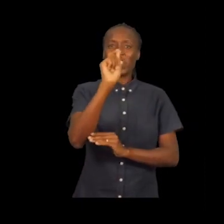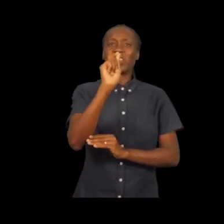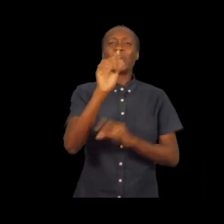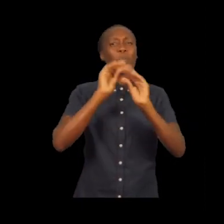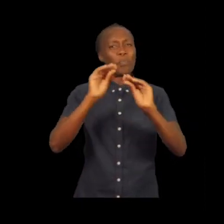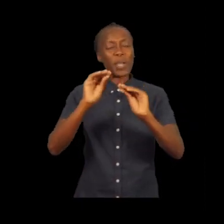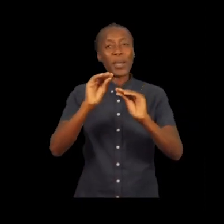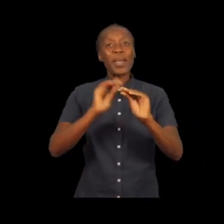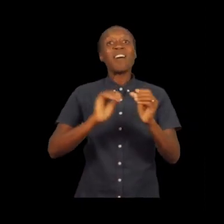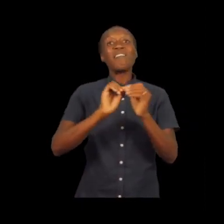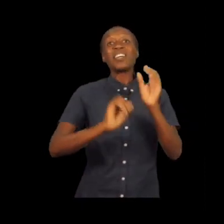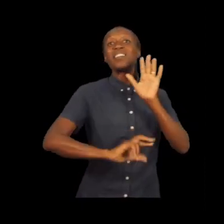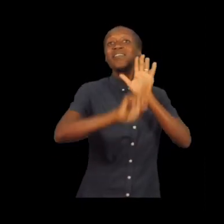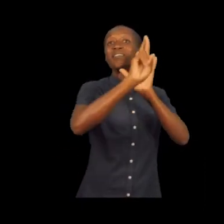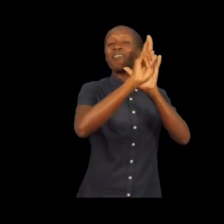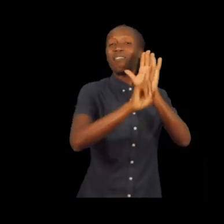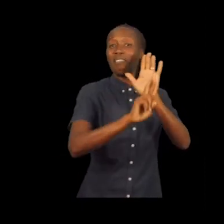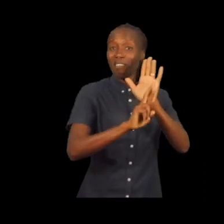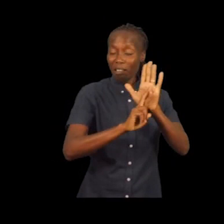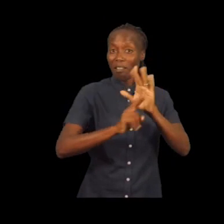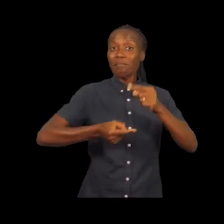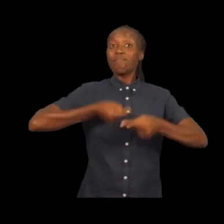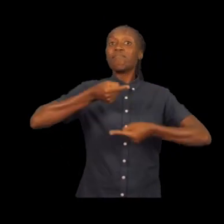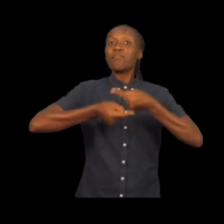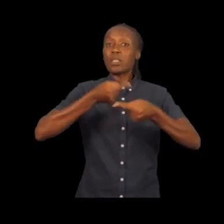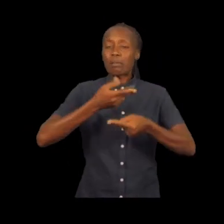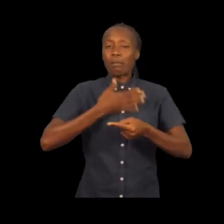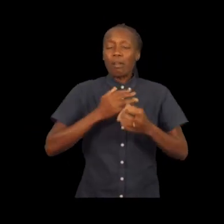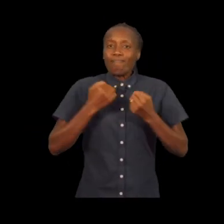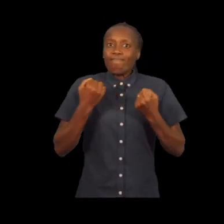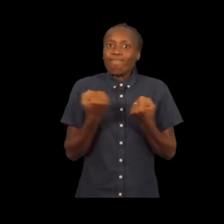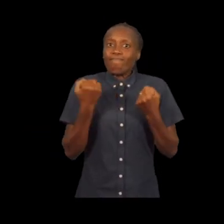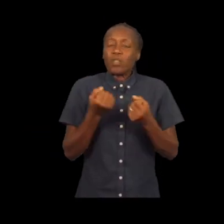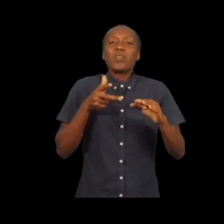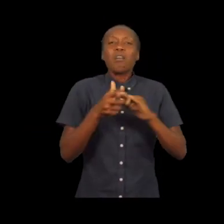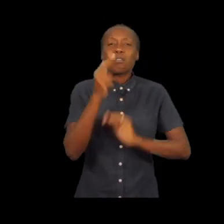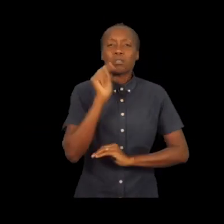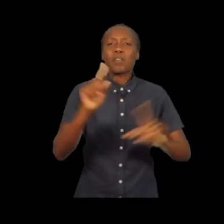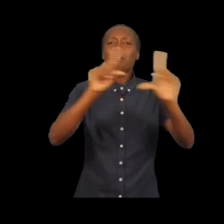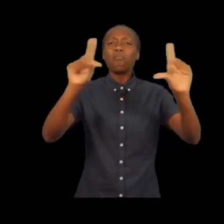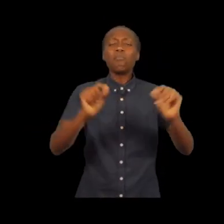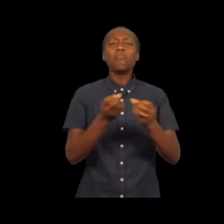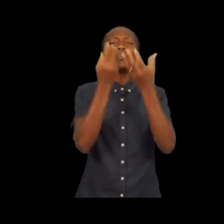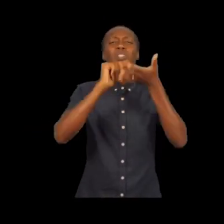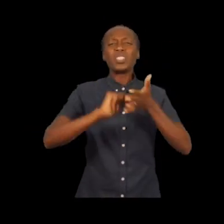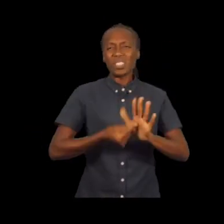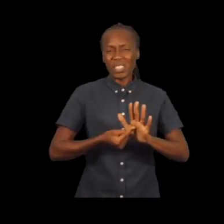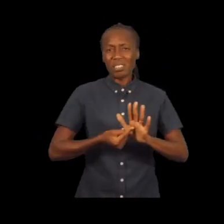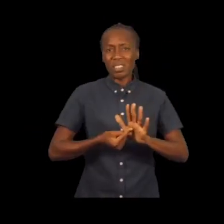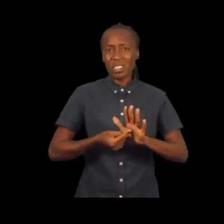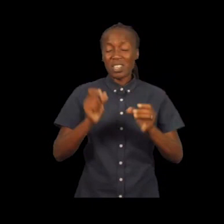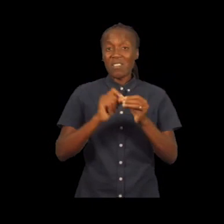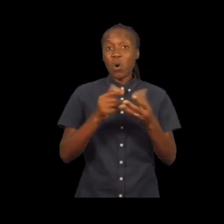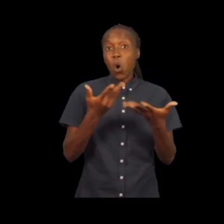professor de uma escola para e isto resolve não muito pelo